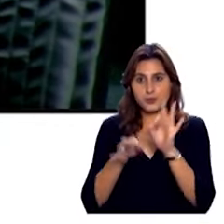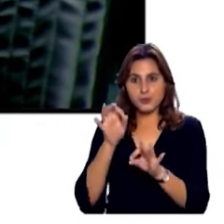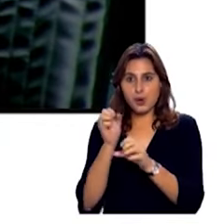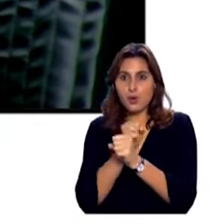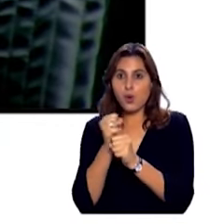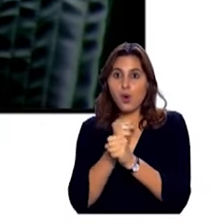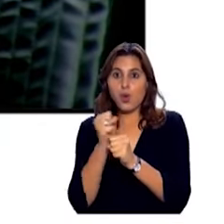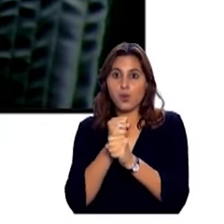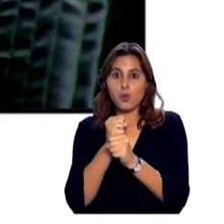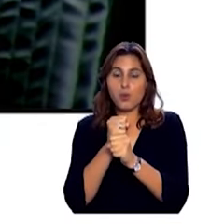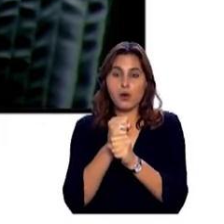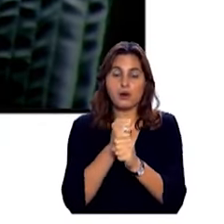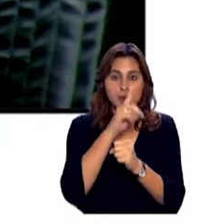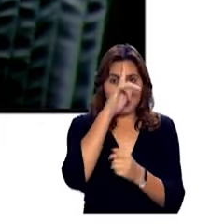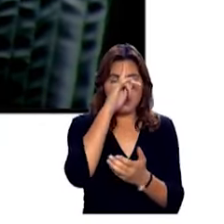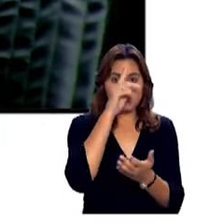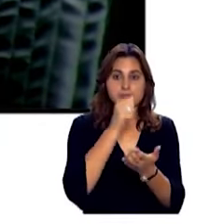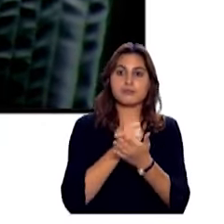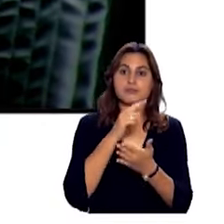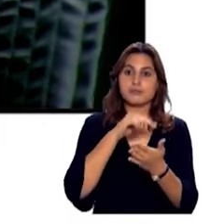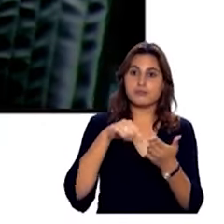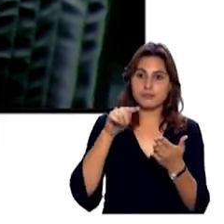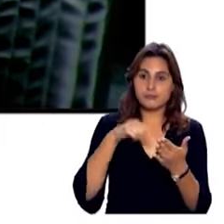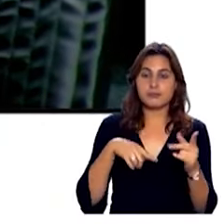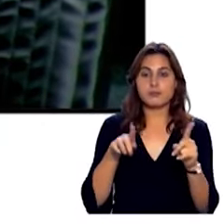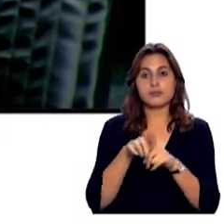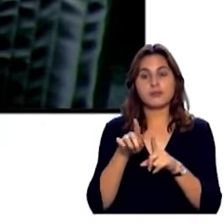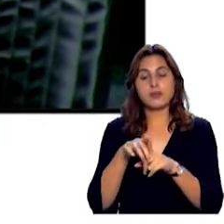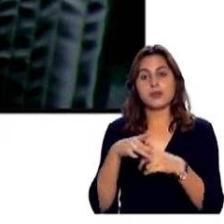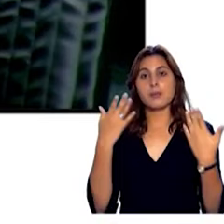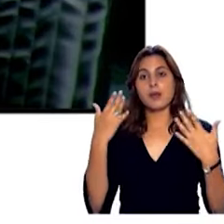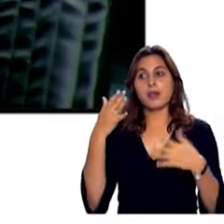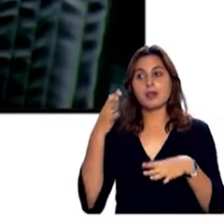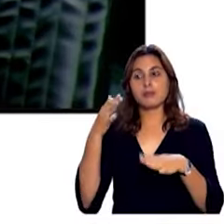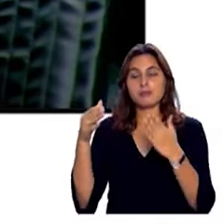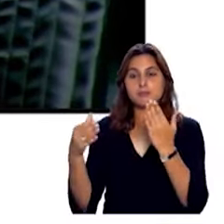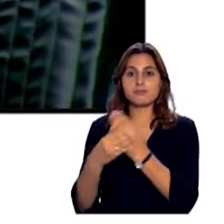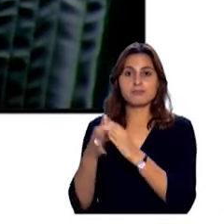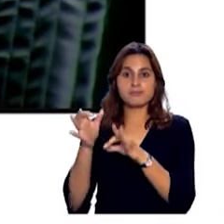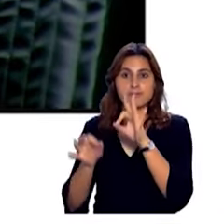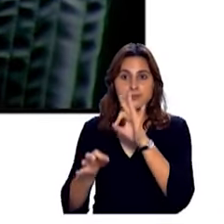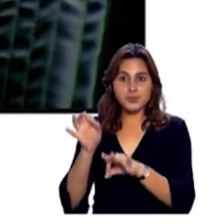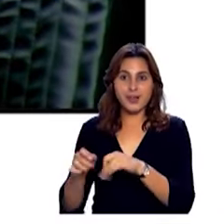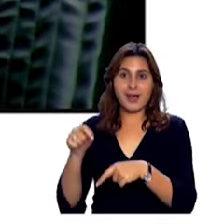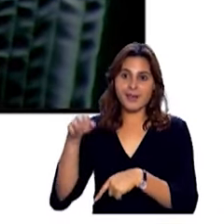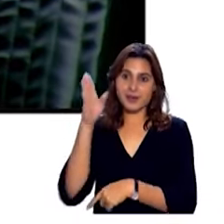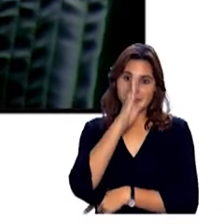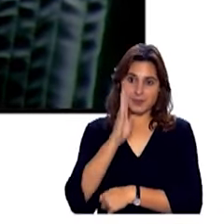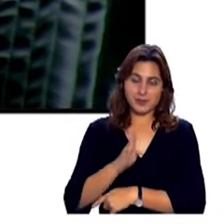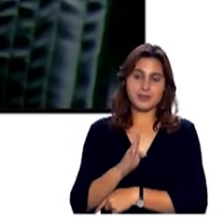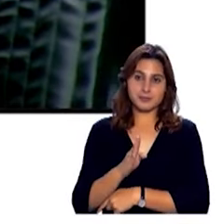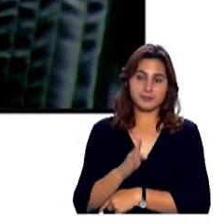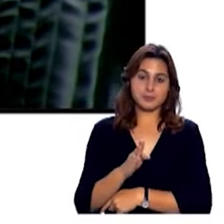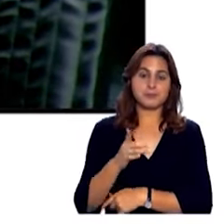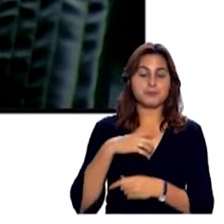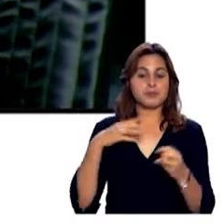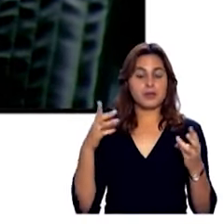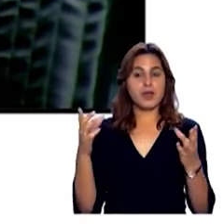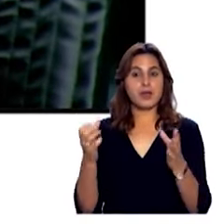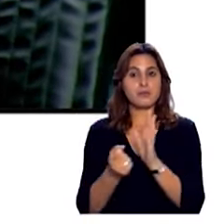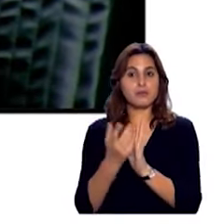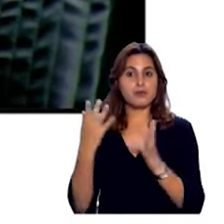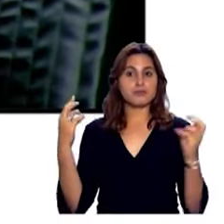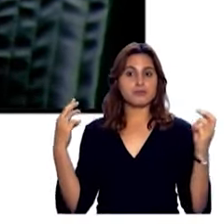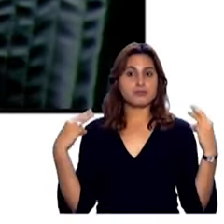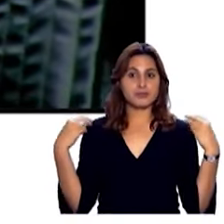de cassação e a quantidade de casos julgadas por ano aqui no Brasil em relação à quantidade de magistrados aí